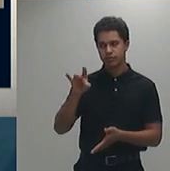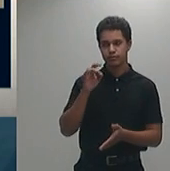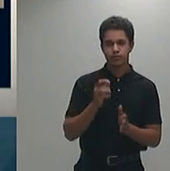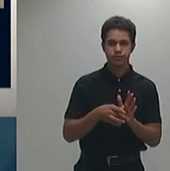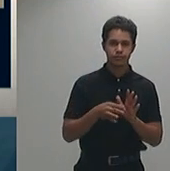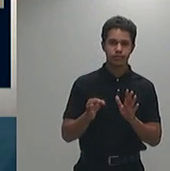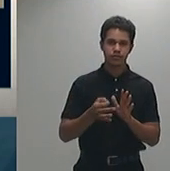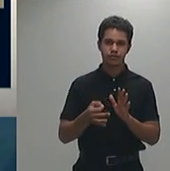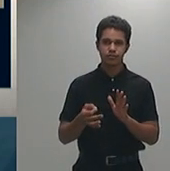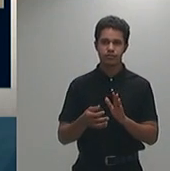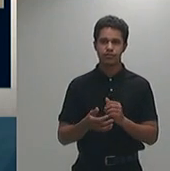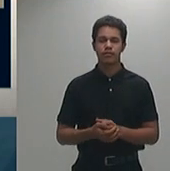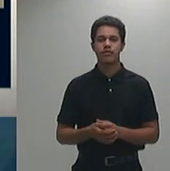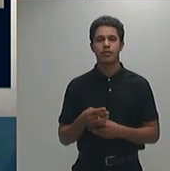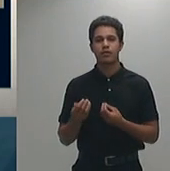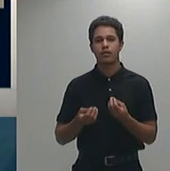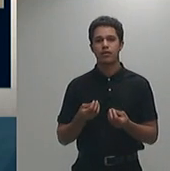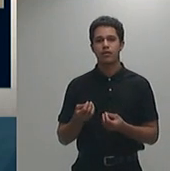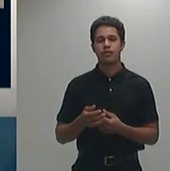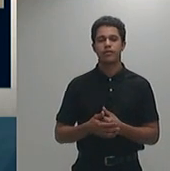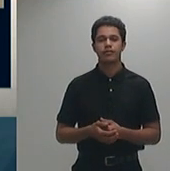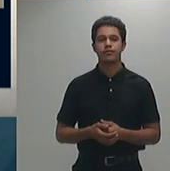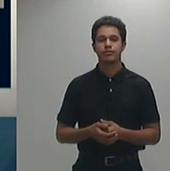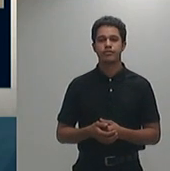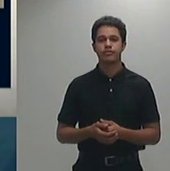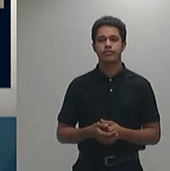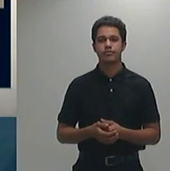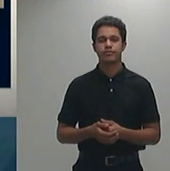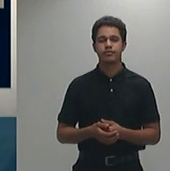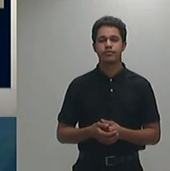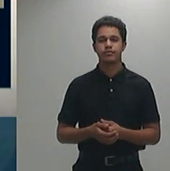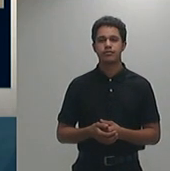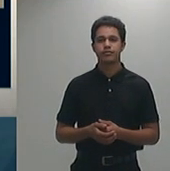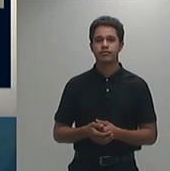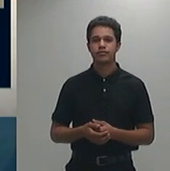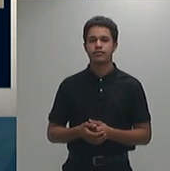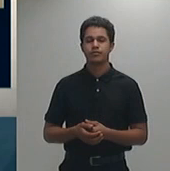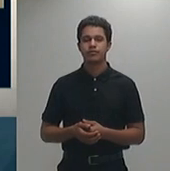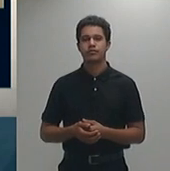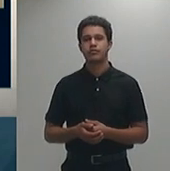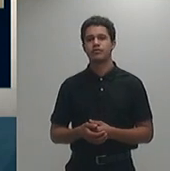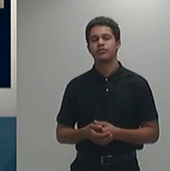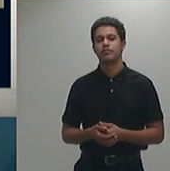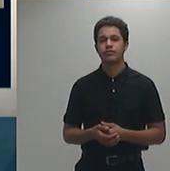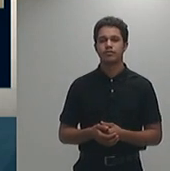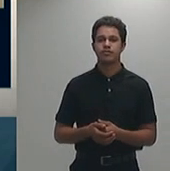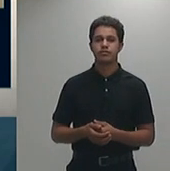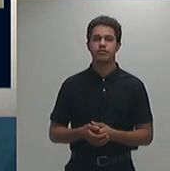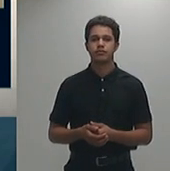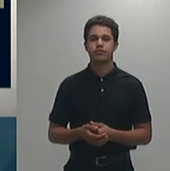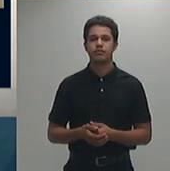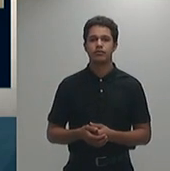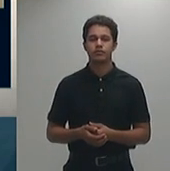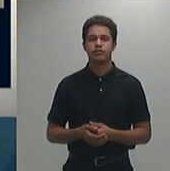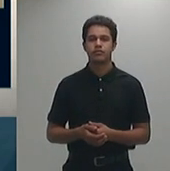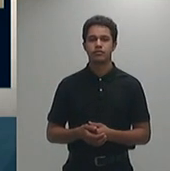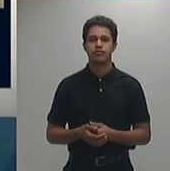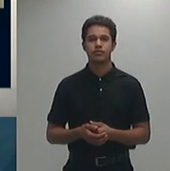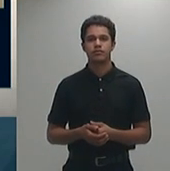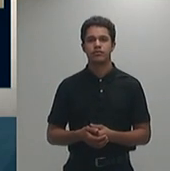assentado basilar inerente a toda e qualquer arbitragem como obtempera com mais frio Professor Barbosa